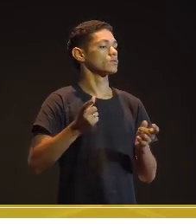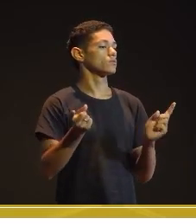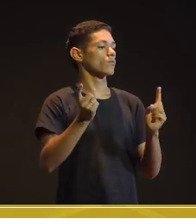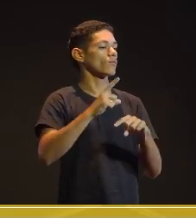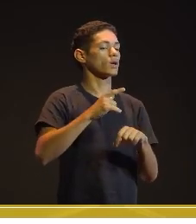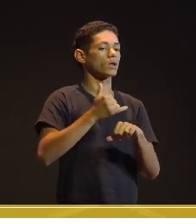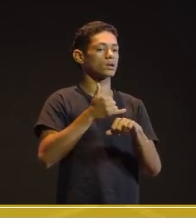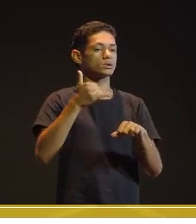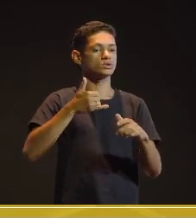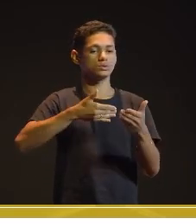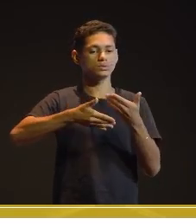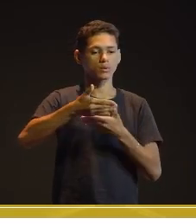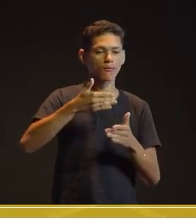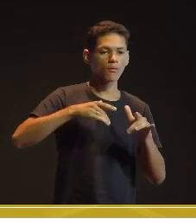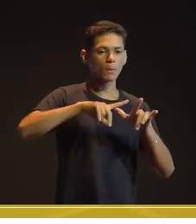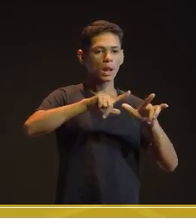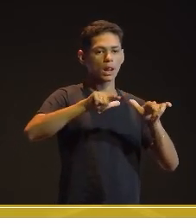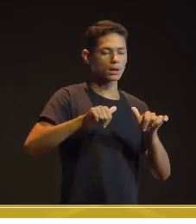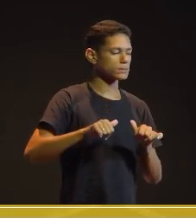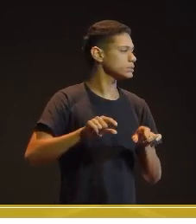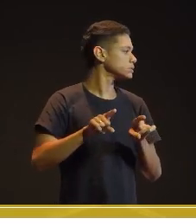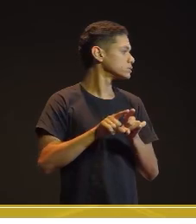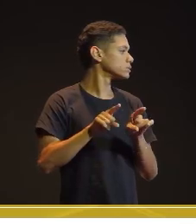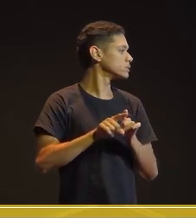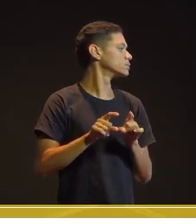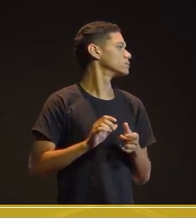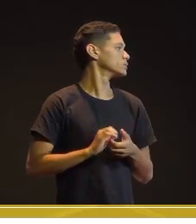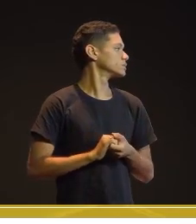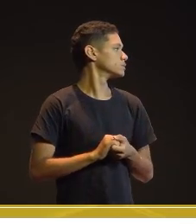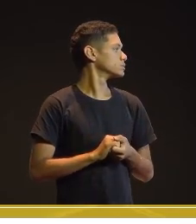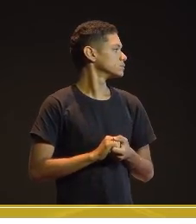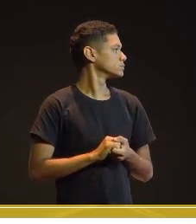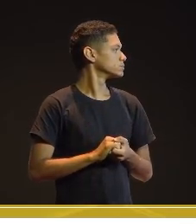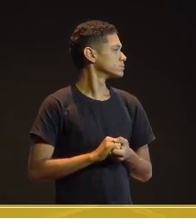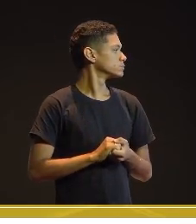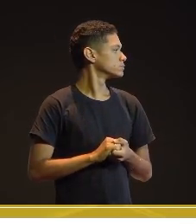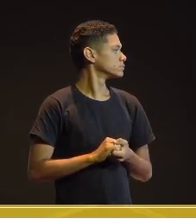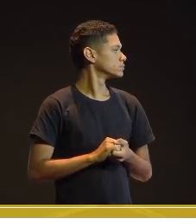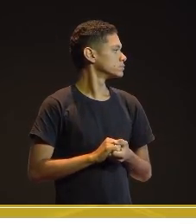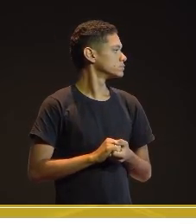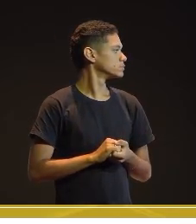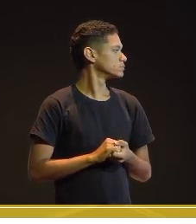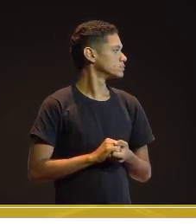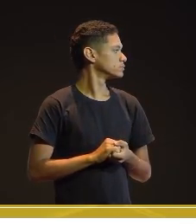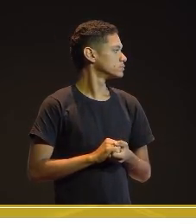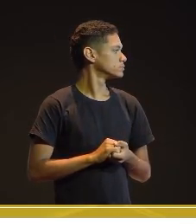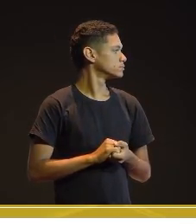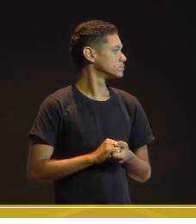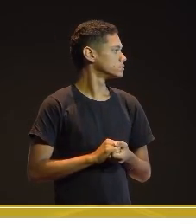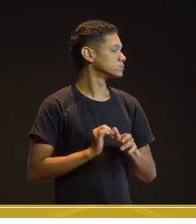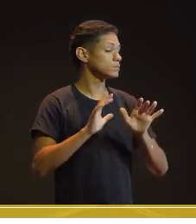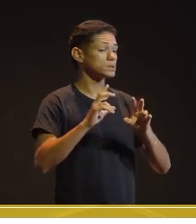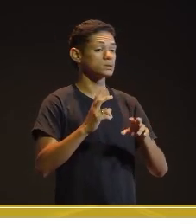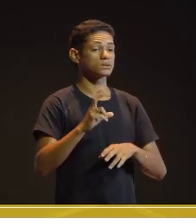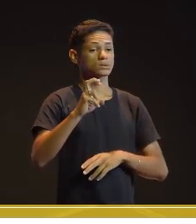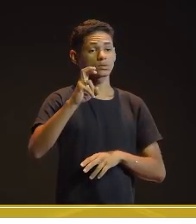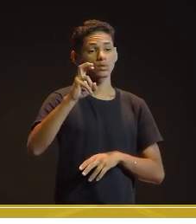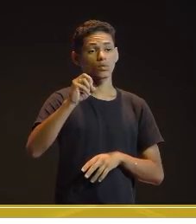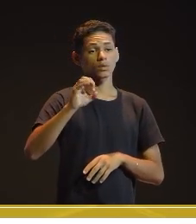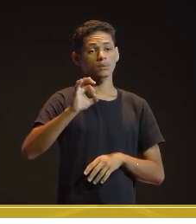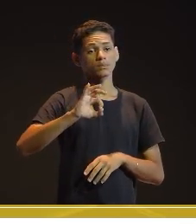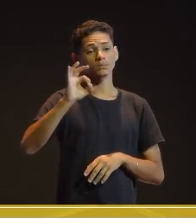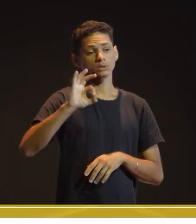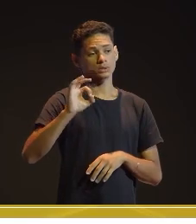energia, transforma a energia corrente contínua em alternada em contínua e alternada, mas 50% dos desvios estão